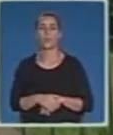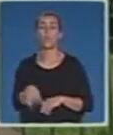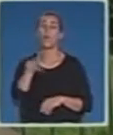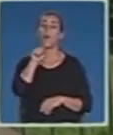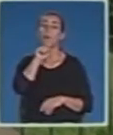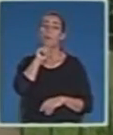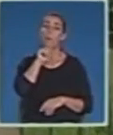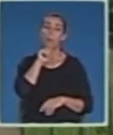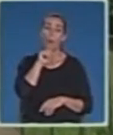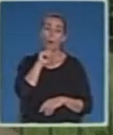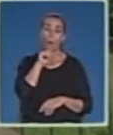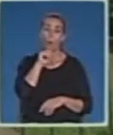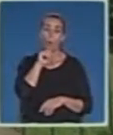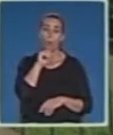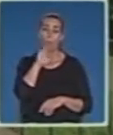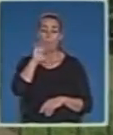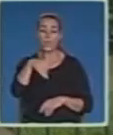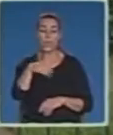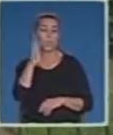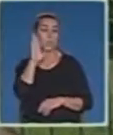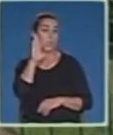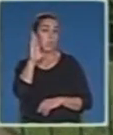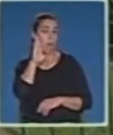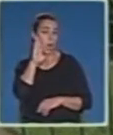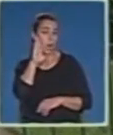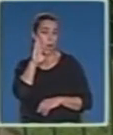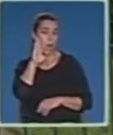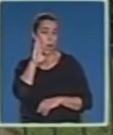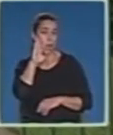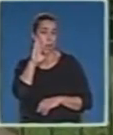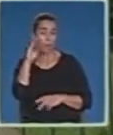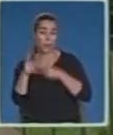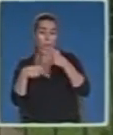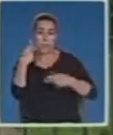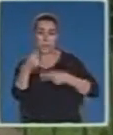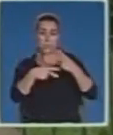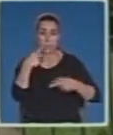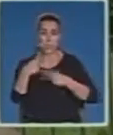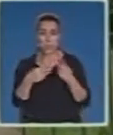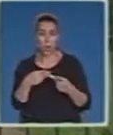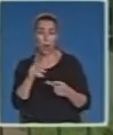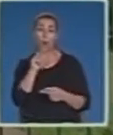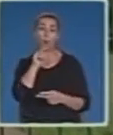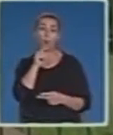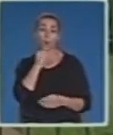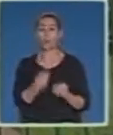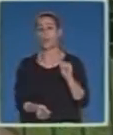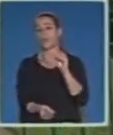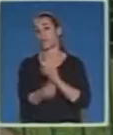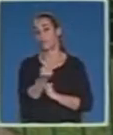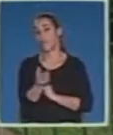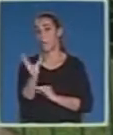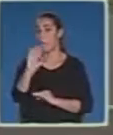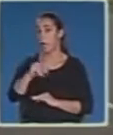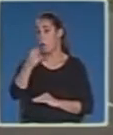ser que no final da tarde, com o evoluir das avaliações clínicas, poderão surgir um ou outro